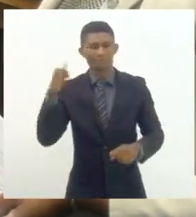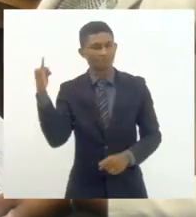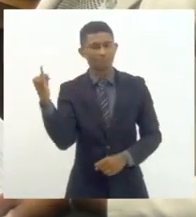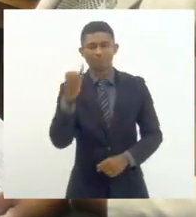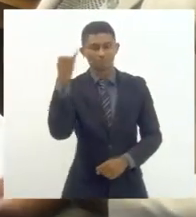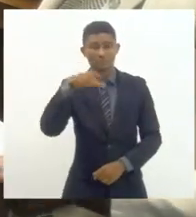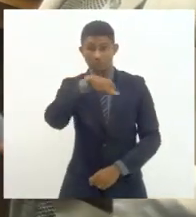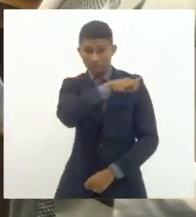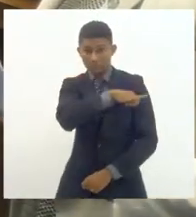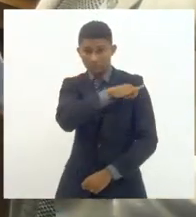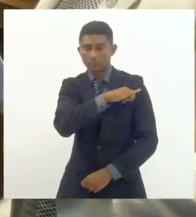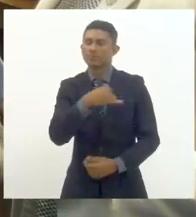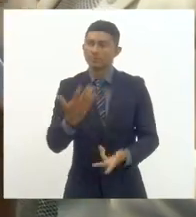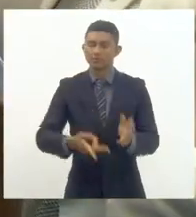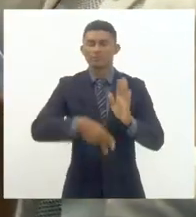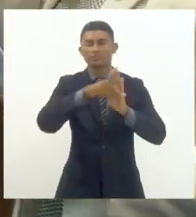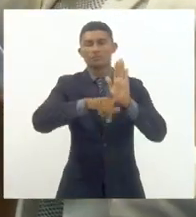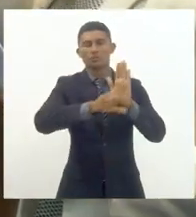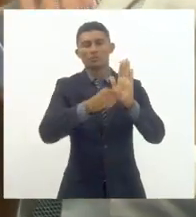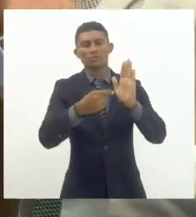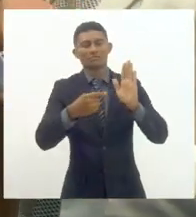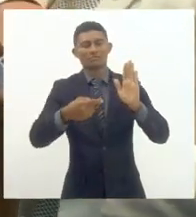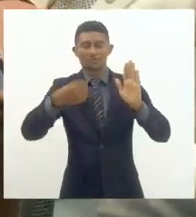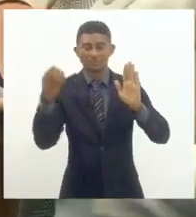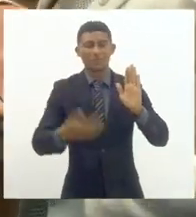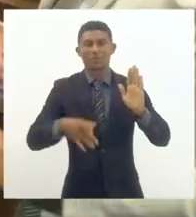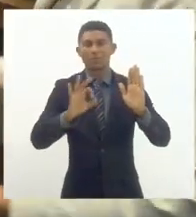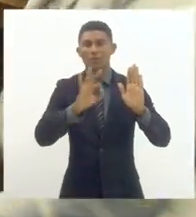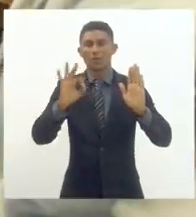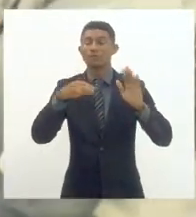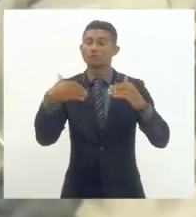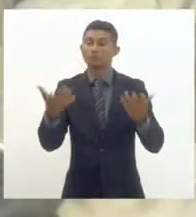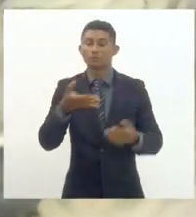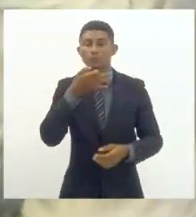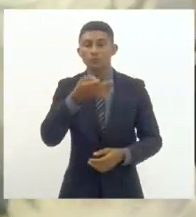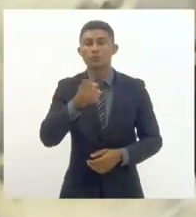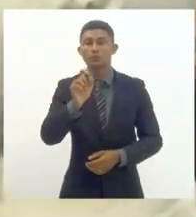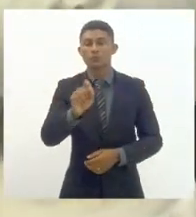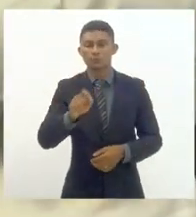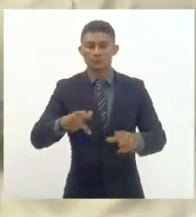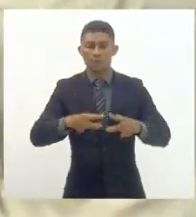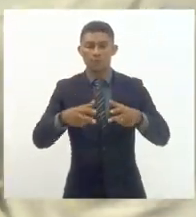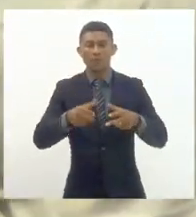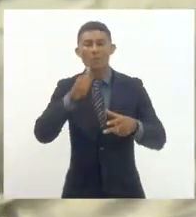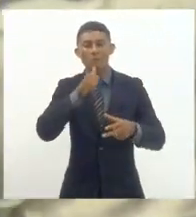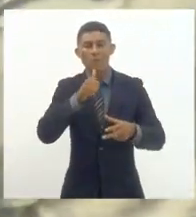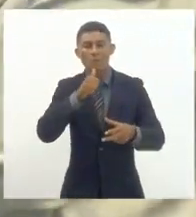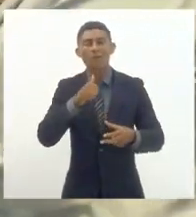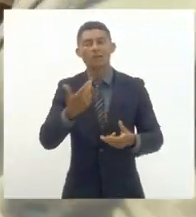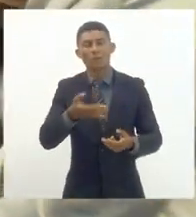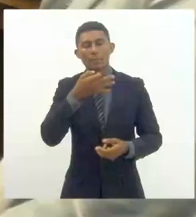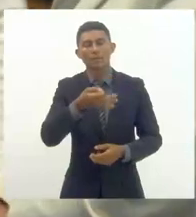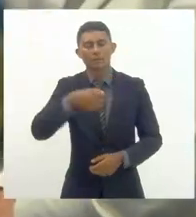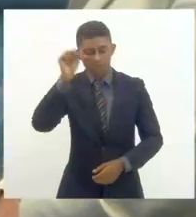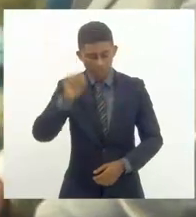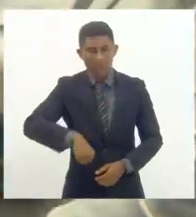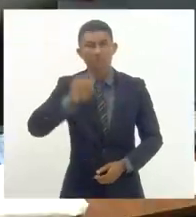é projeto meritório. Então, eu queria dar o parecer pela Comissão de Mulheres favorável ao